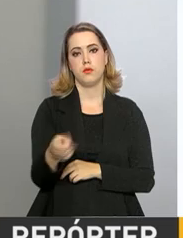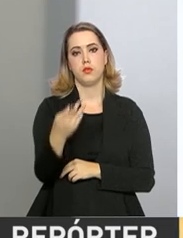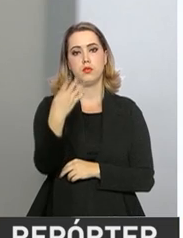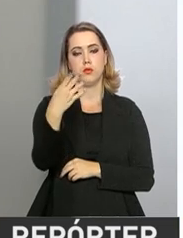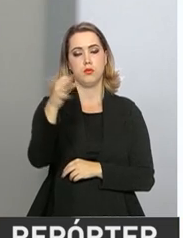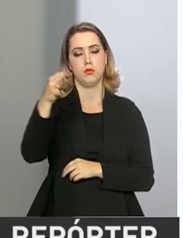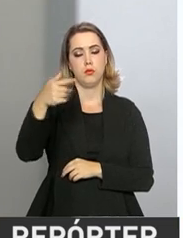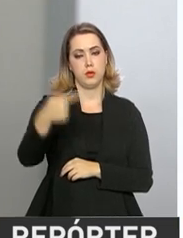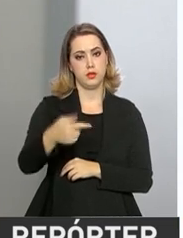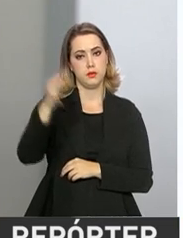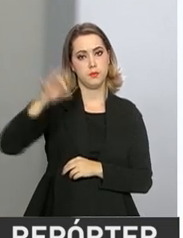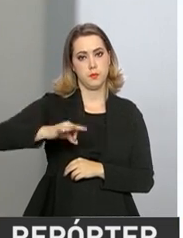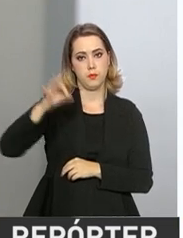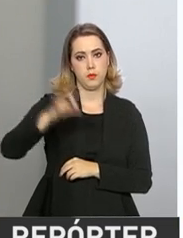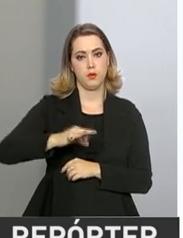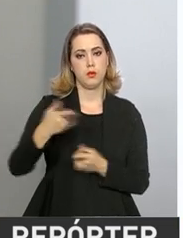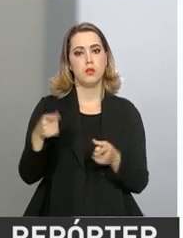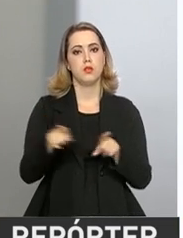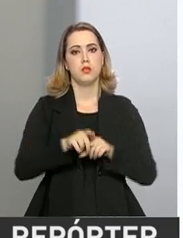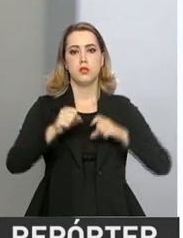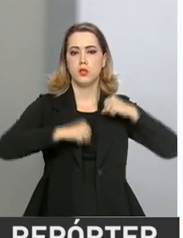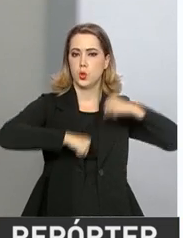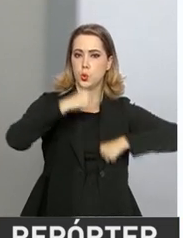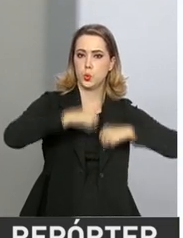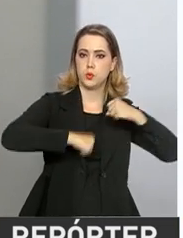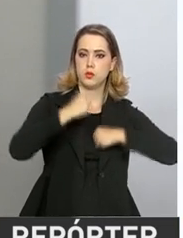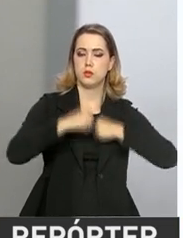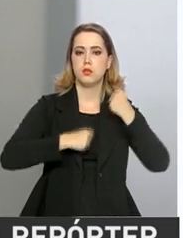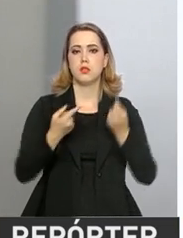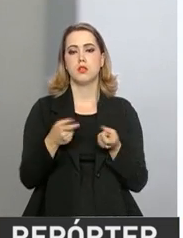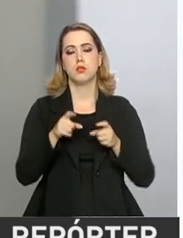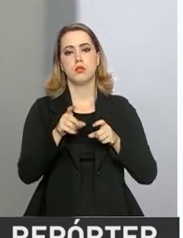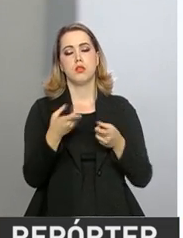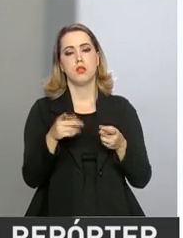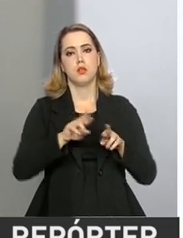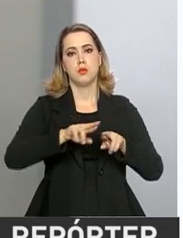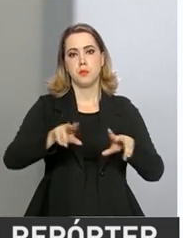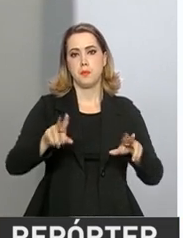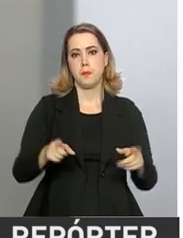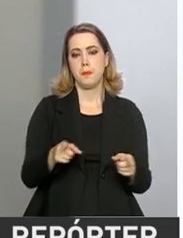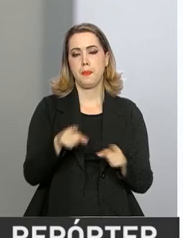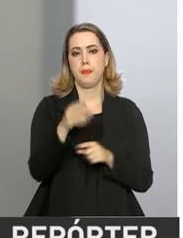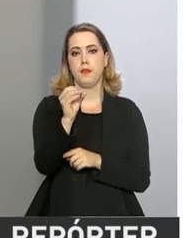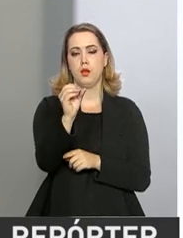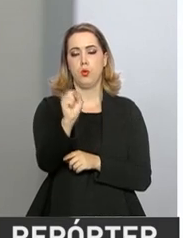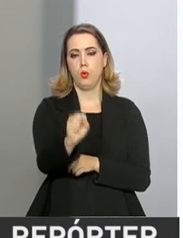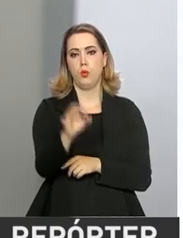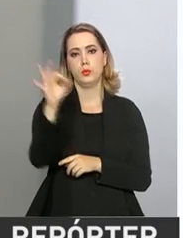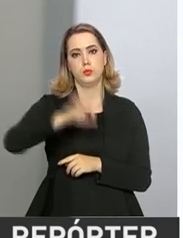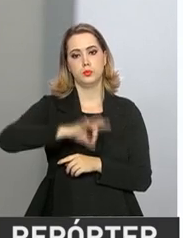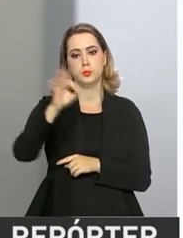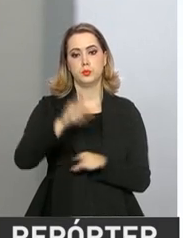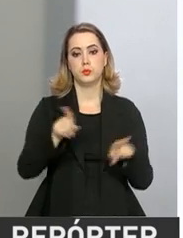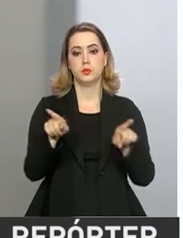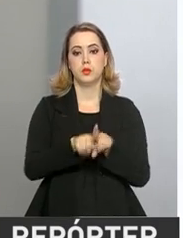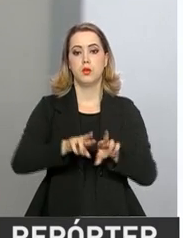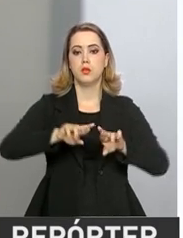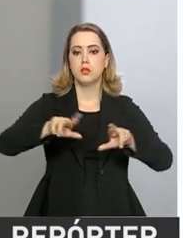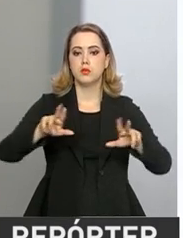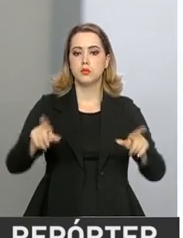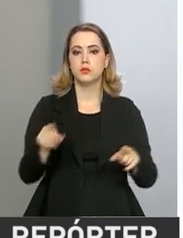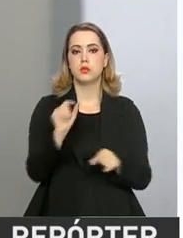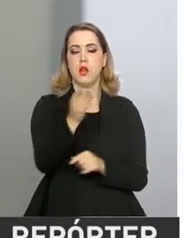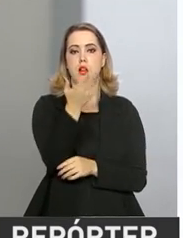0,47%, puxado principalmente pela indústria extrativa, que teve uma variação de setembro contra agosto de cerca de 8%, e a variação dos